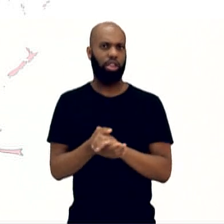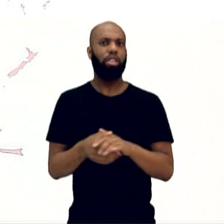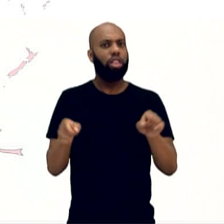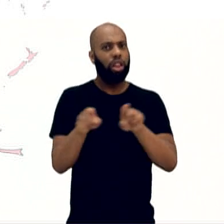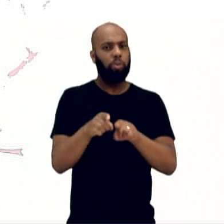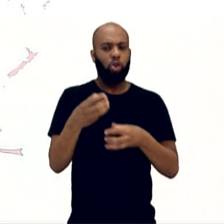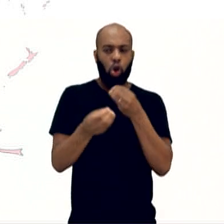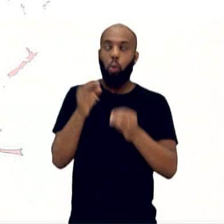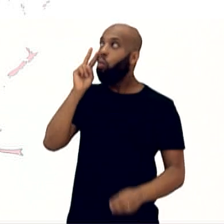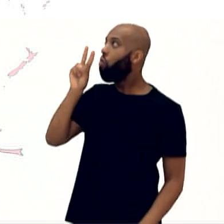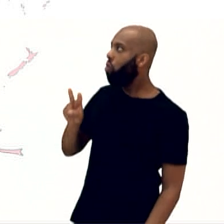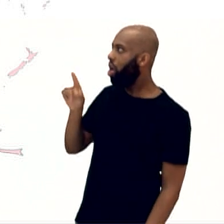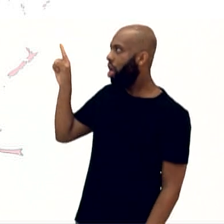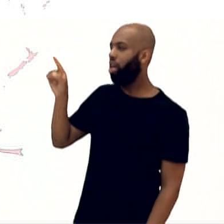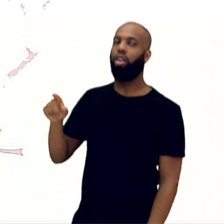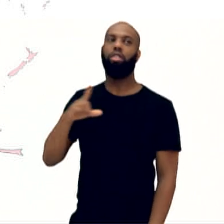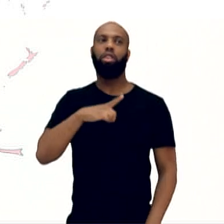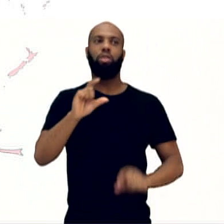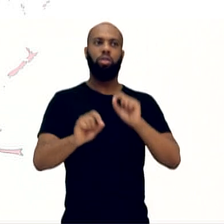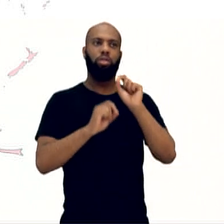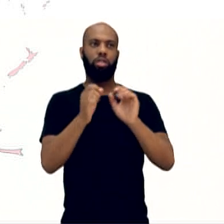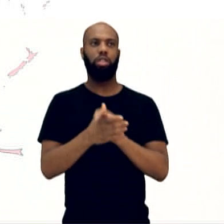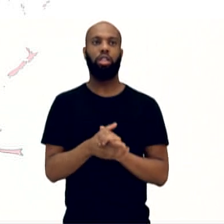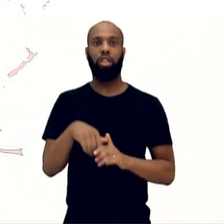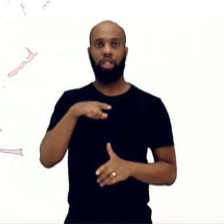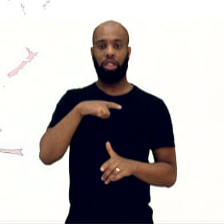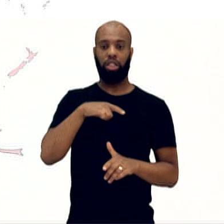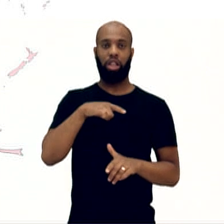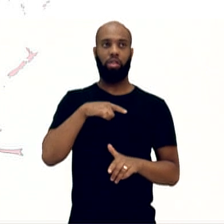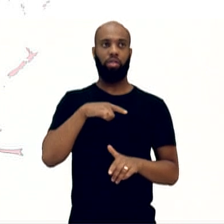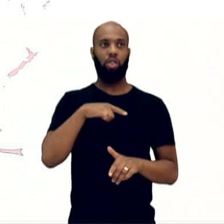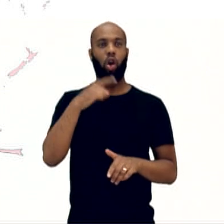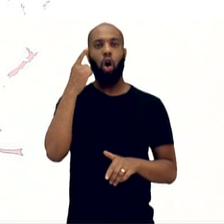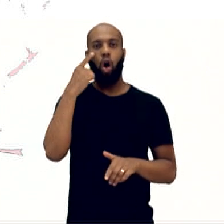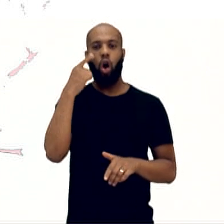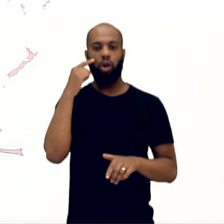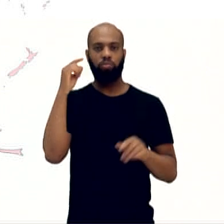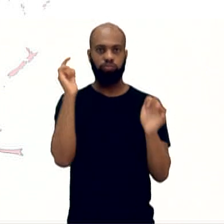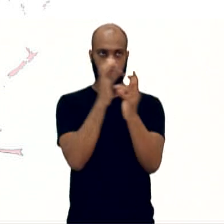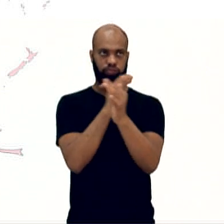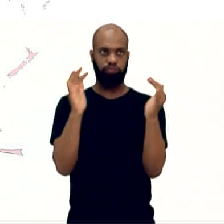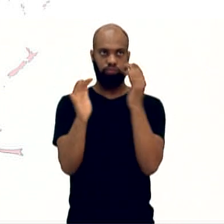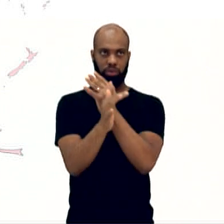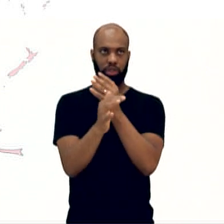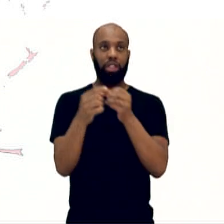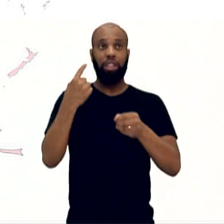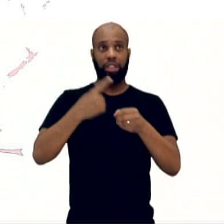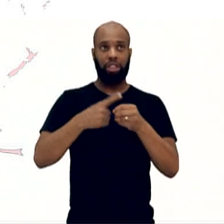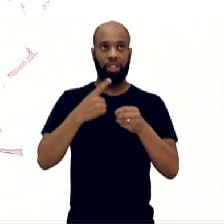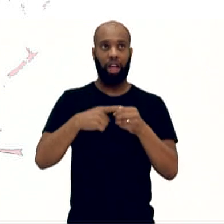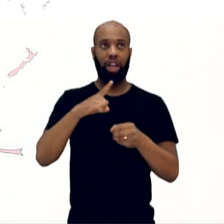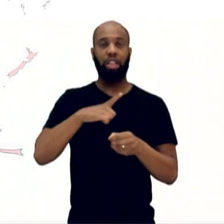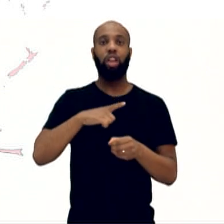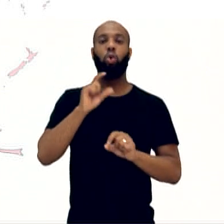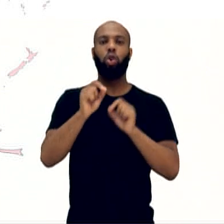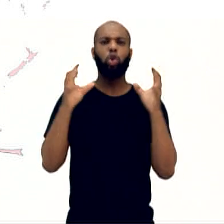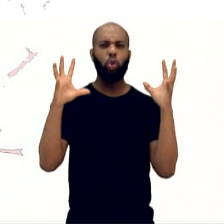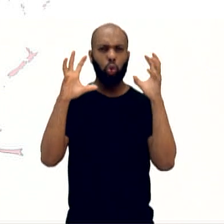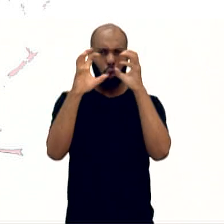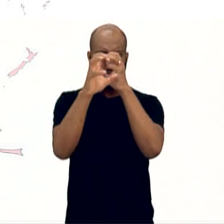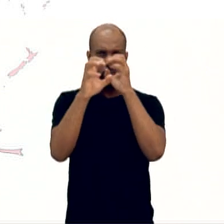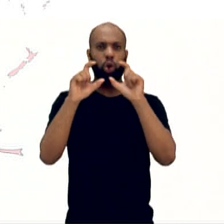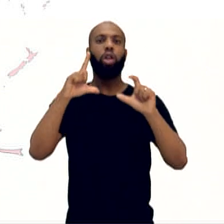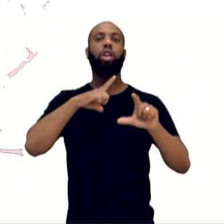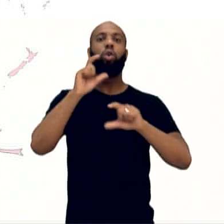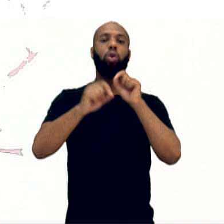por visualizar, né? Então nós vamos ter a população urbana, nos que estão em tons mais escuros é